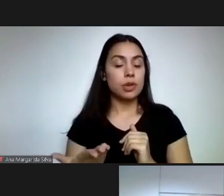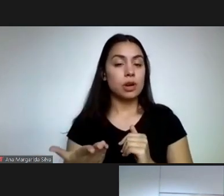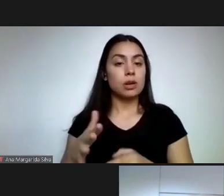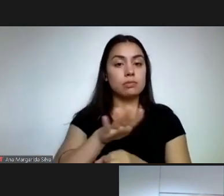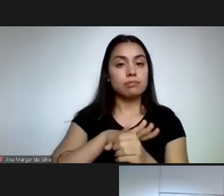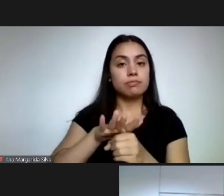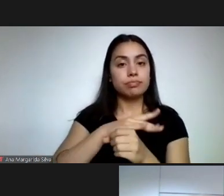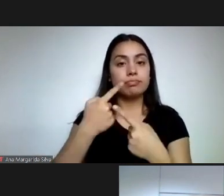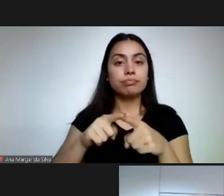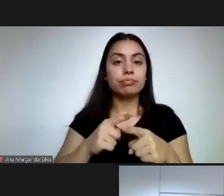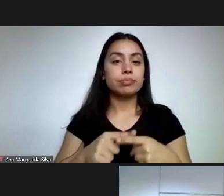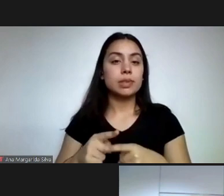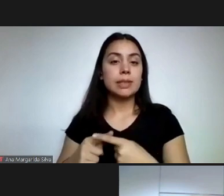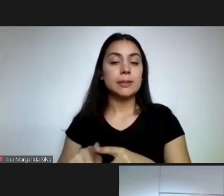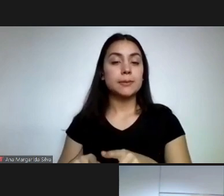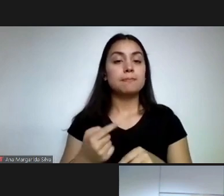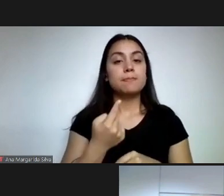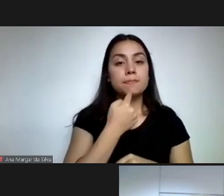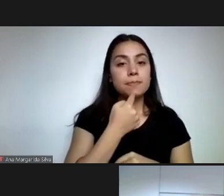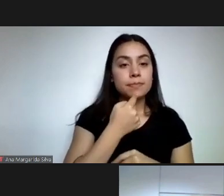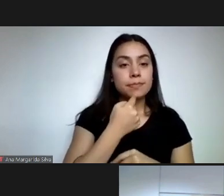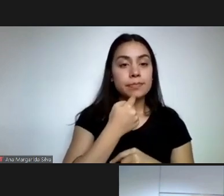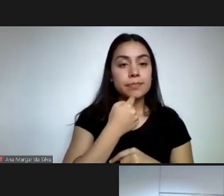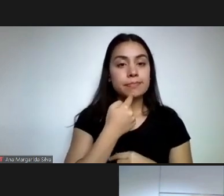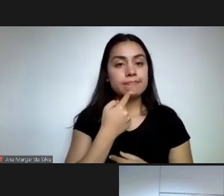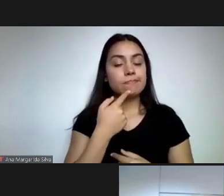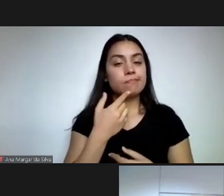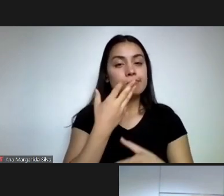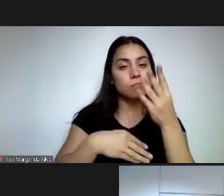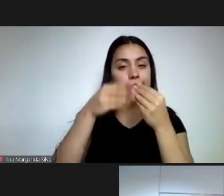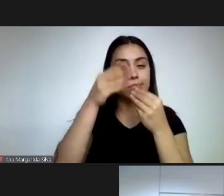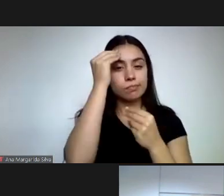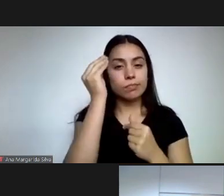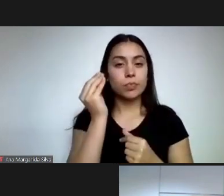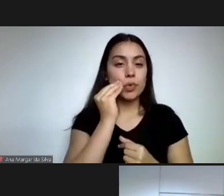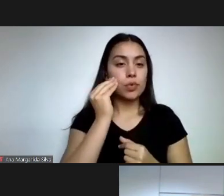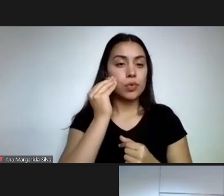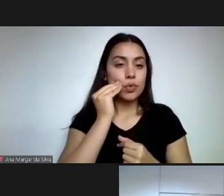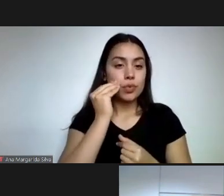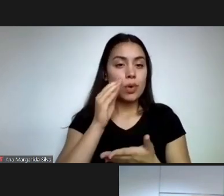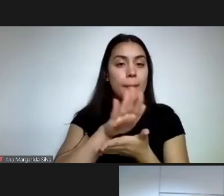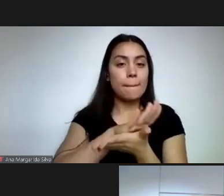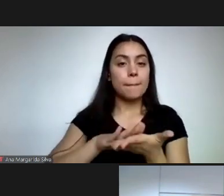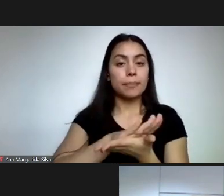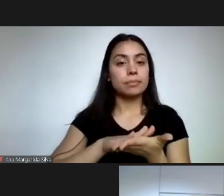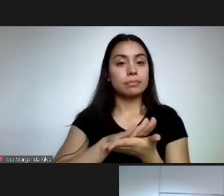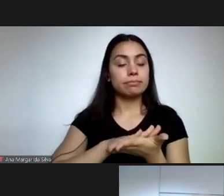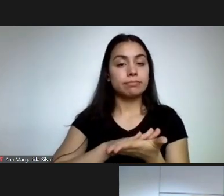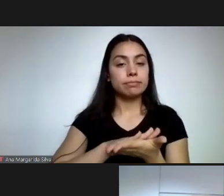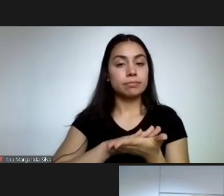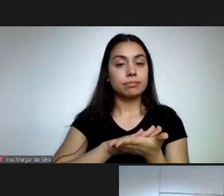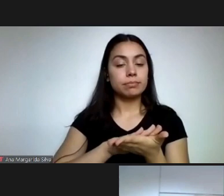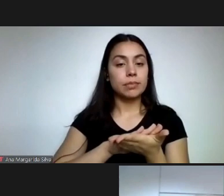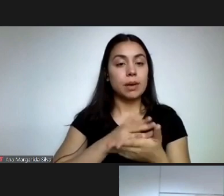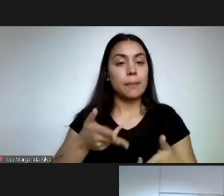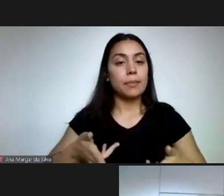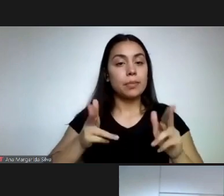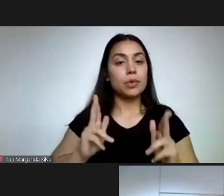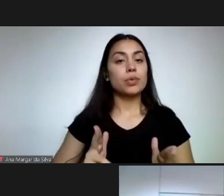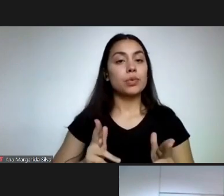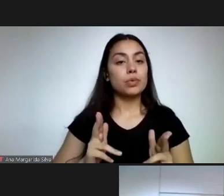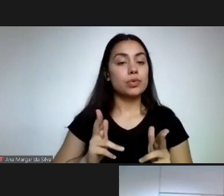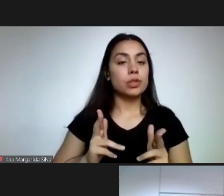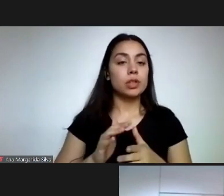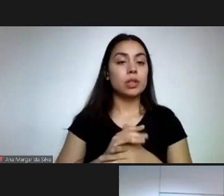nas várias temáticas, é muito criar espaços de aprendizagem com base, não é, tendo por base metodologias de educação não formal, de educação entre